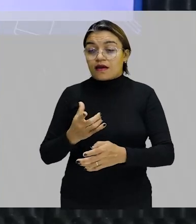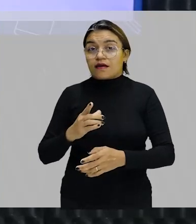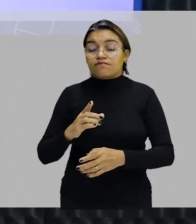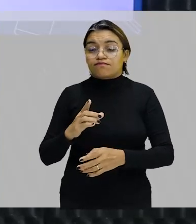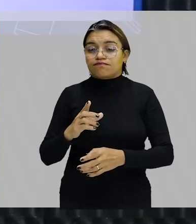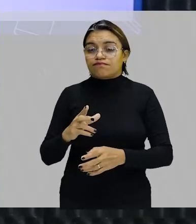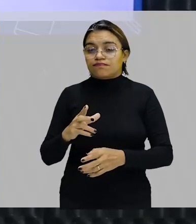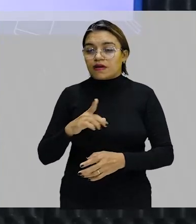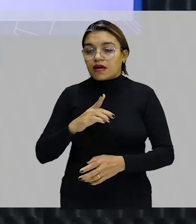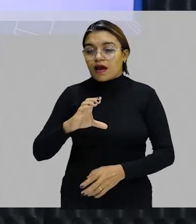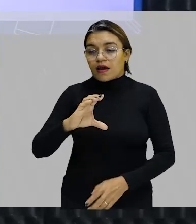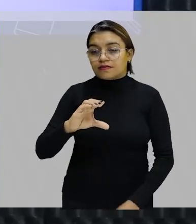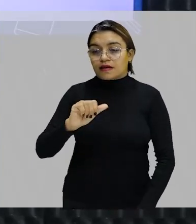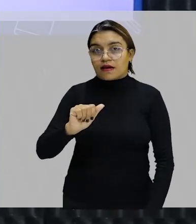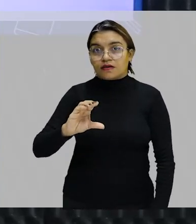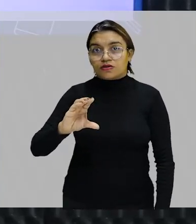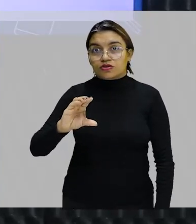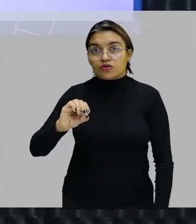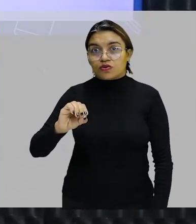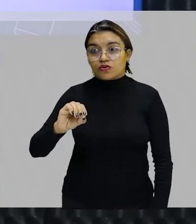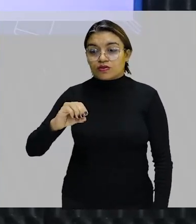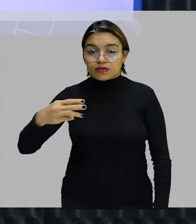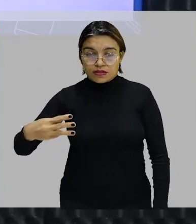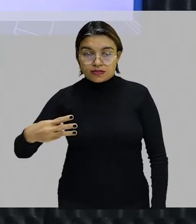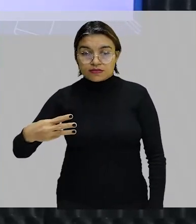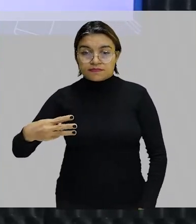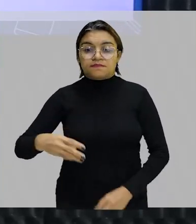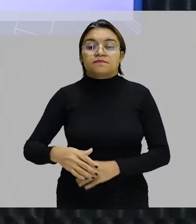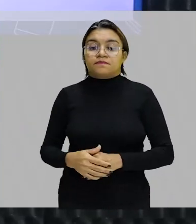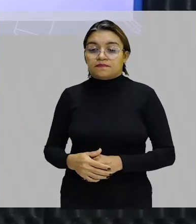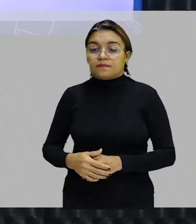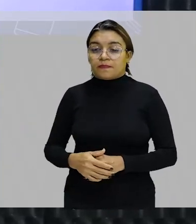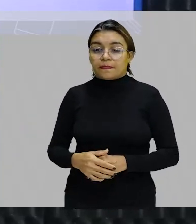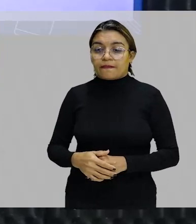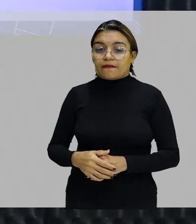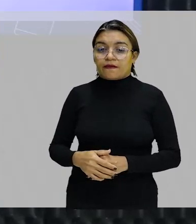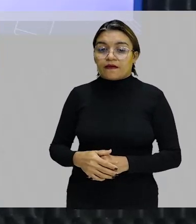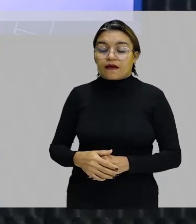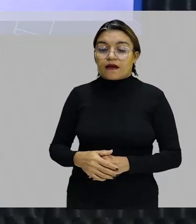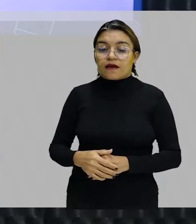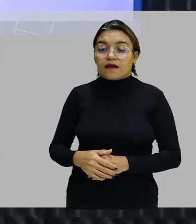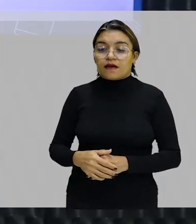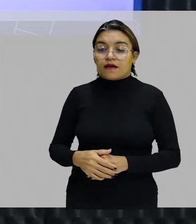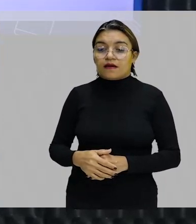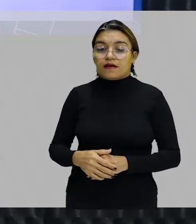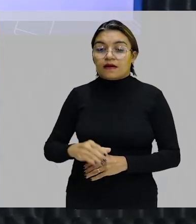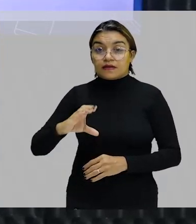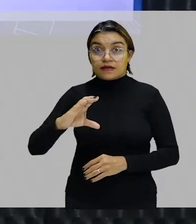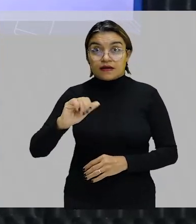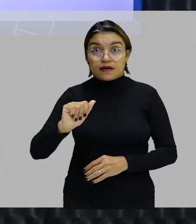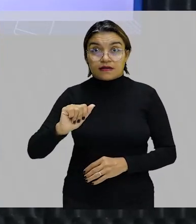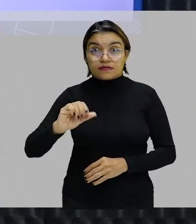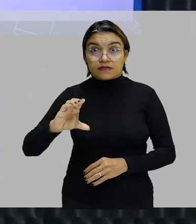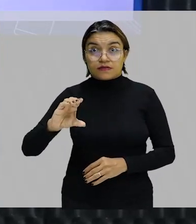seja, o carbonato de cálcio, certo? O carbonato de cálcio será a nossa